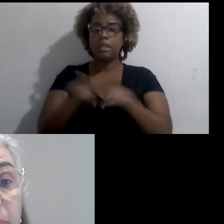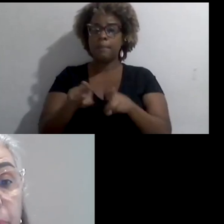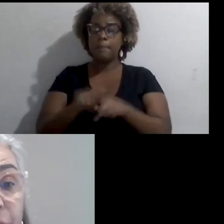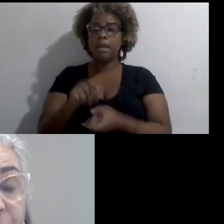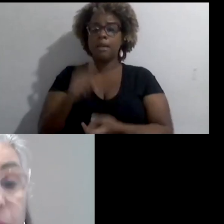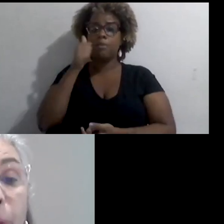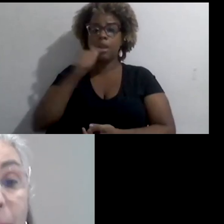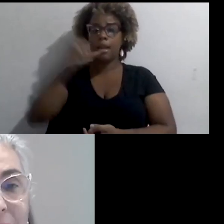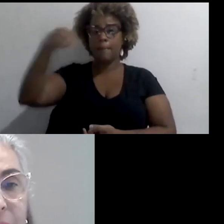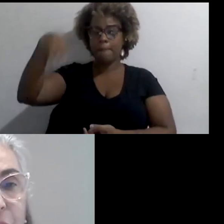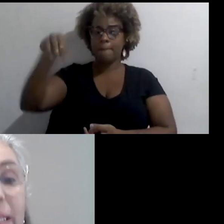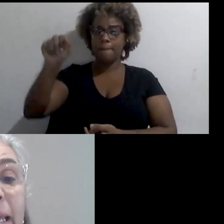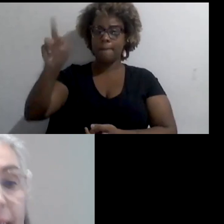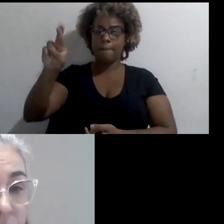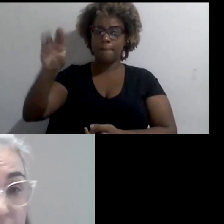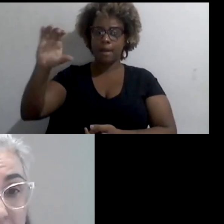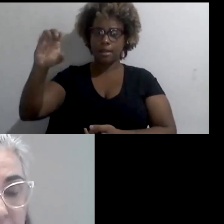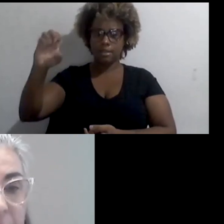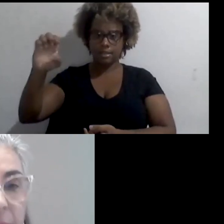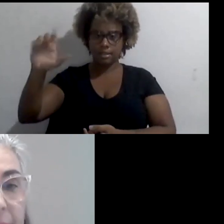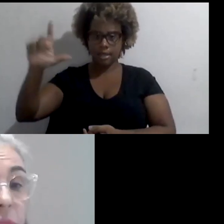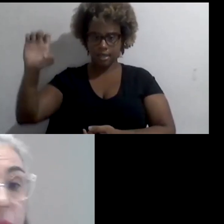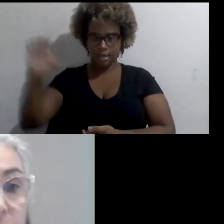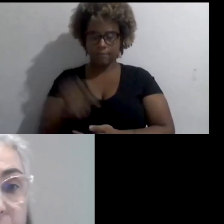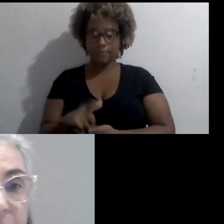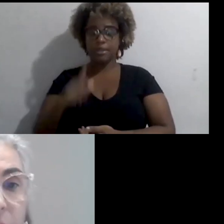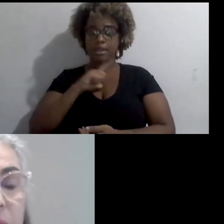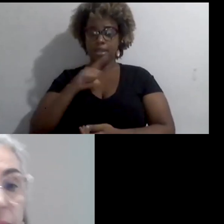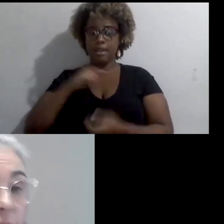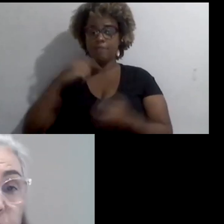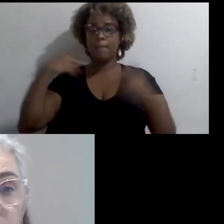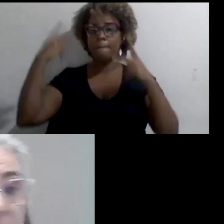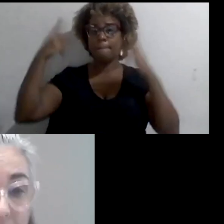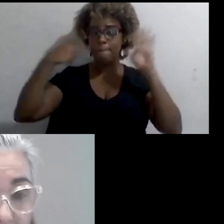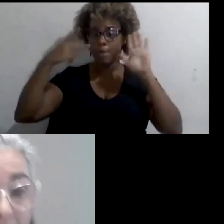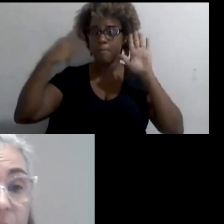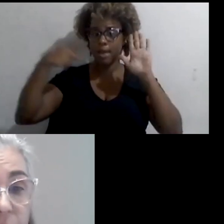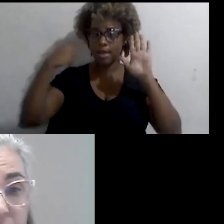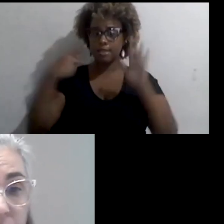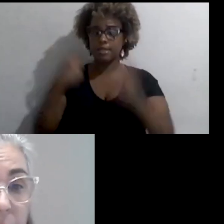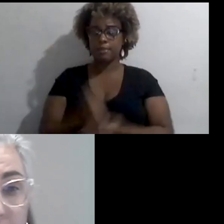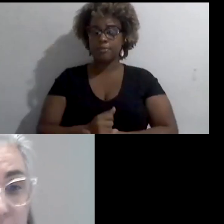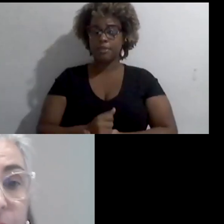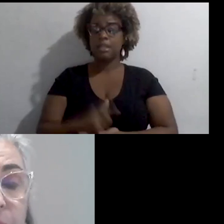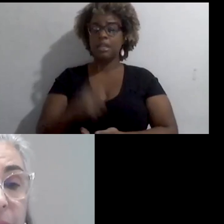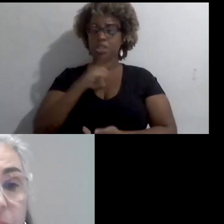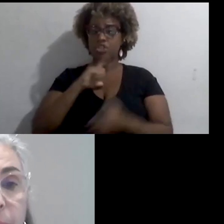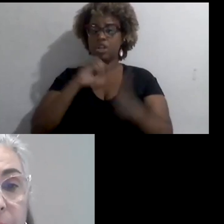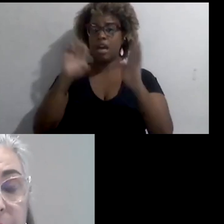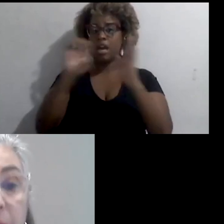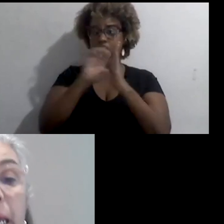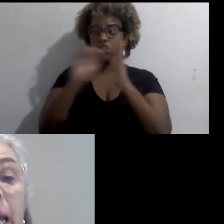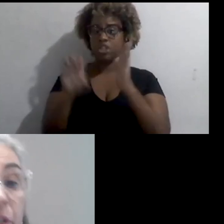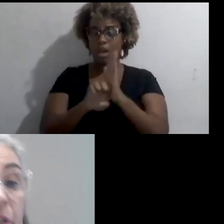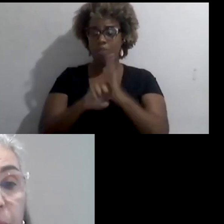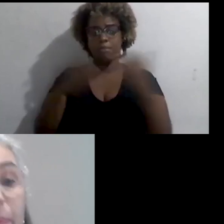que teve uma promessa de que teria, sim, né, um edital. E até agora a gente não tem nenhuma resposta, apenas uma